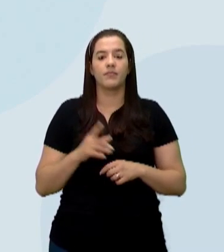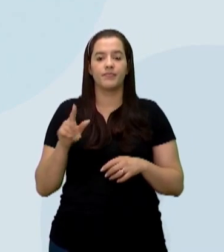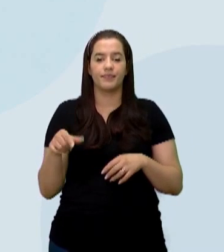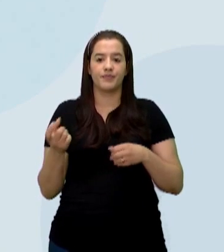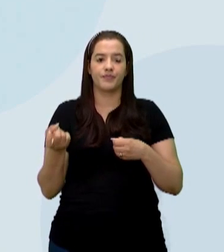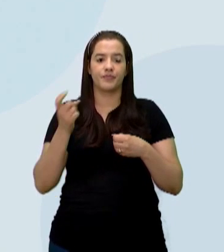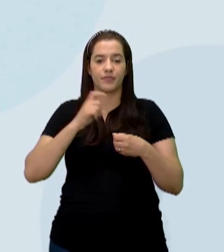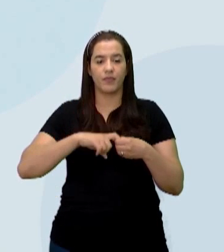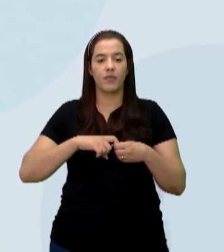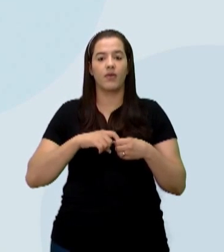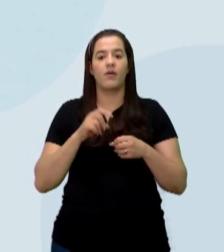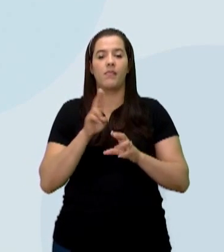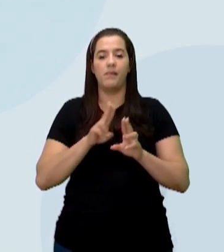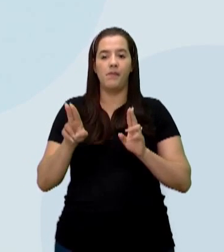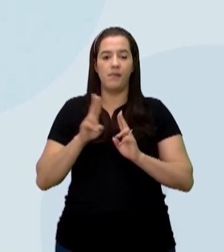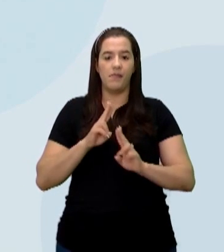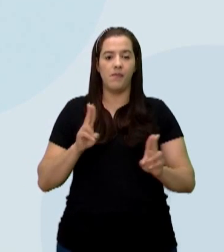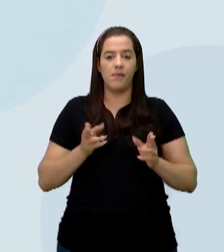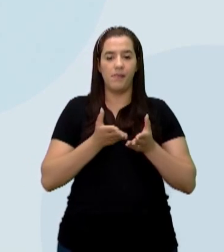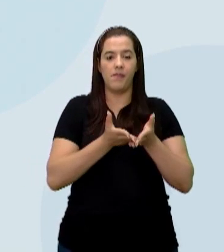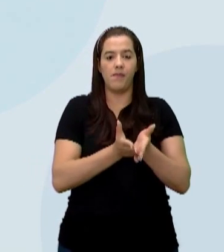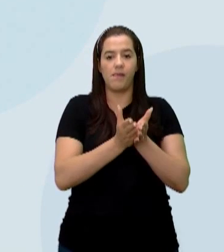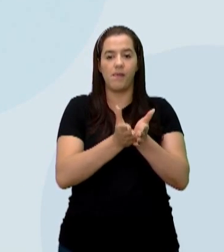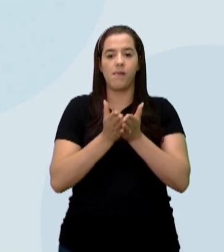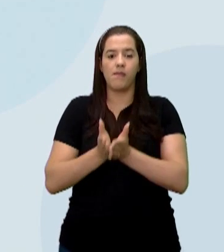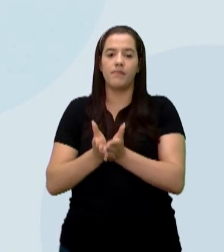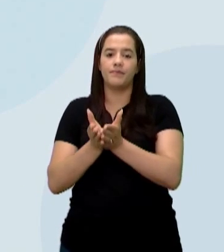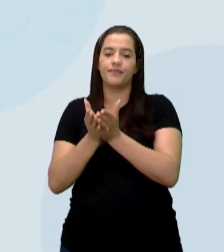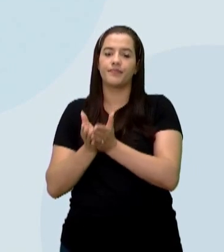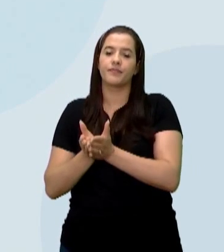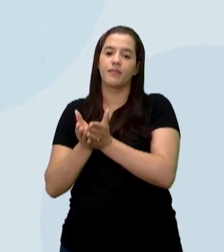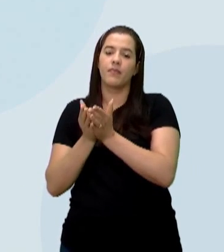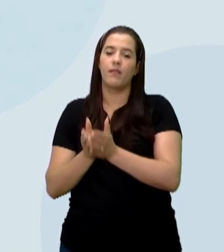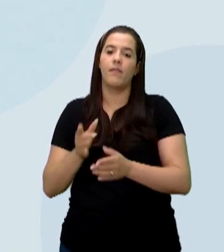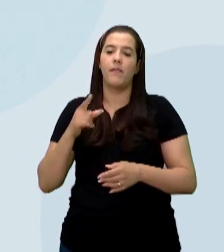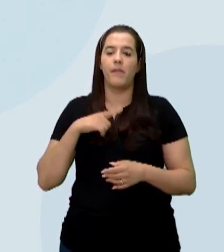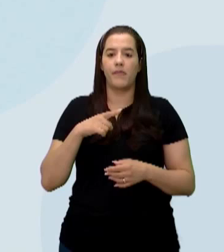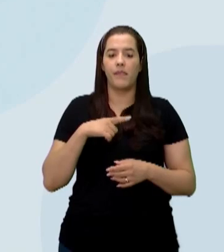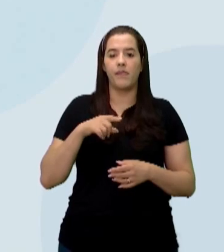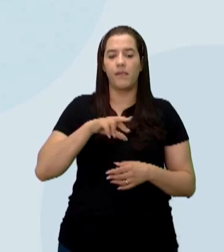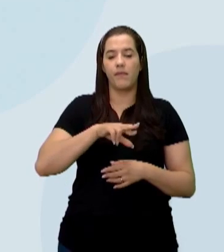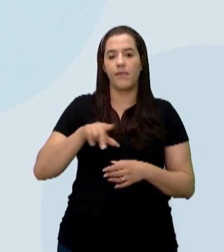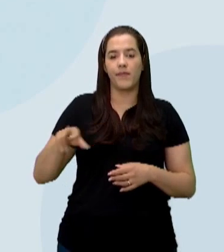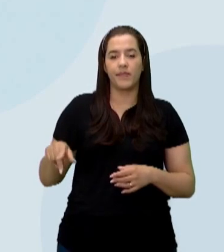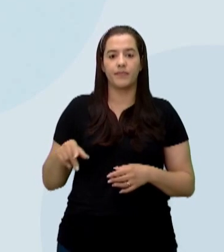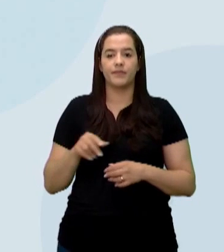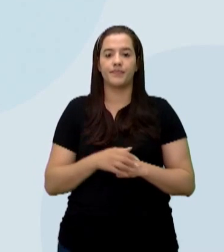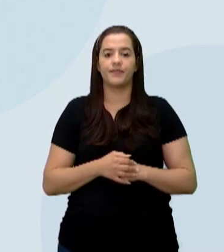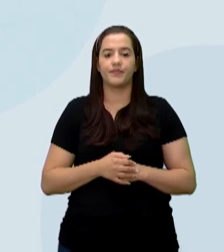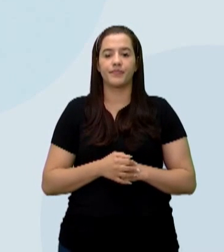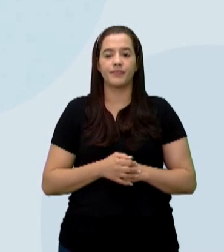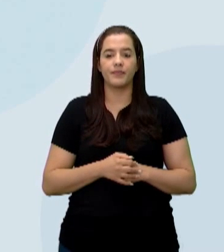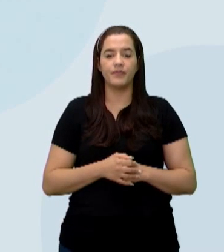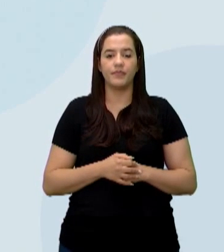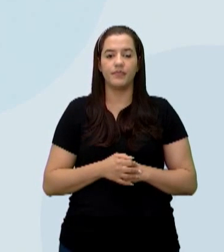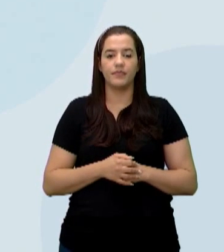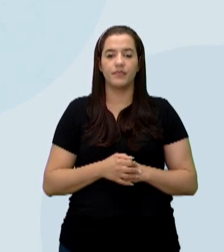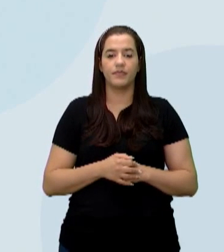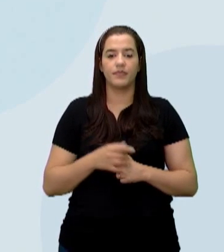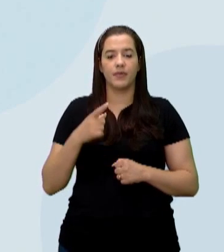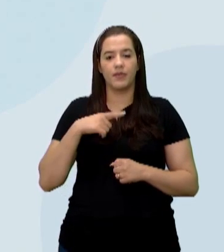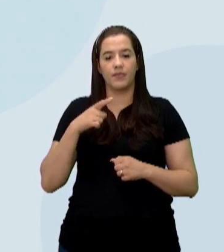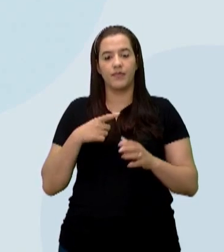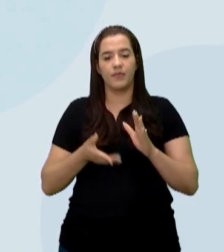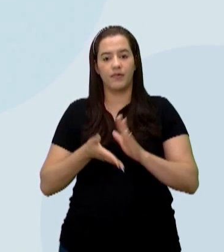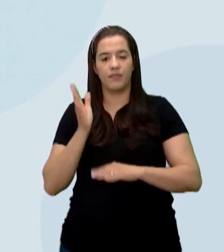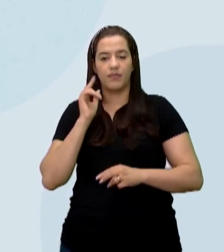Retoma ali o nome das caravelas. Isso. De uma forma também bem cômica. Lá, caravelas usadas. Vou levar